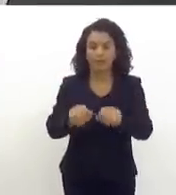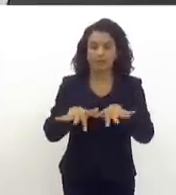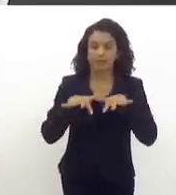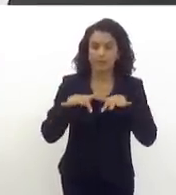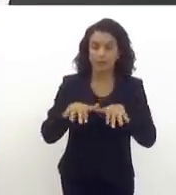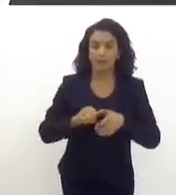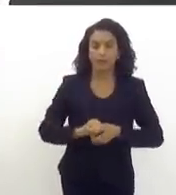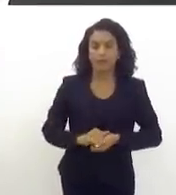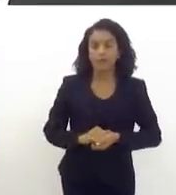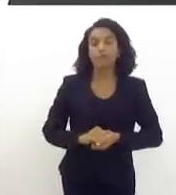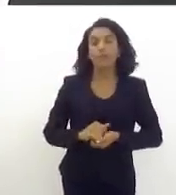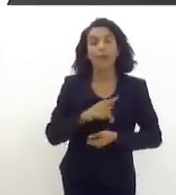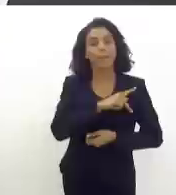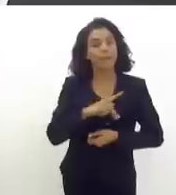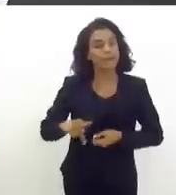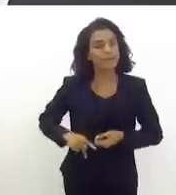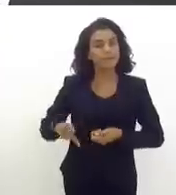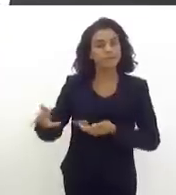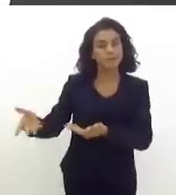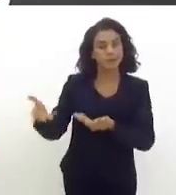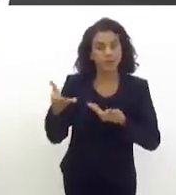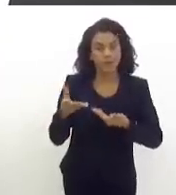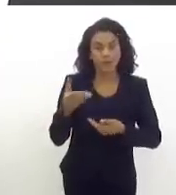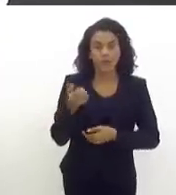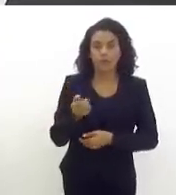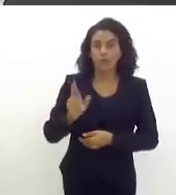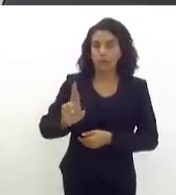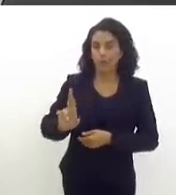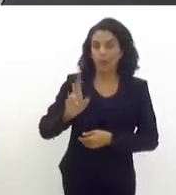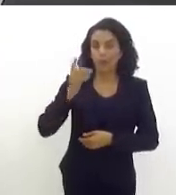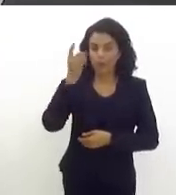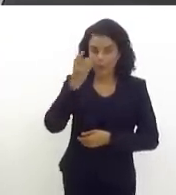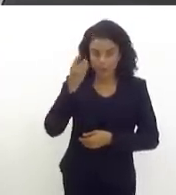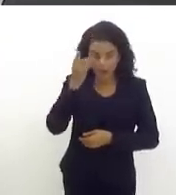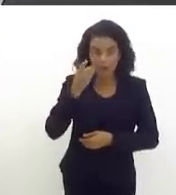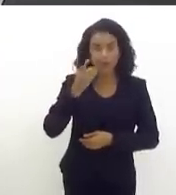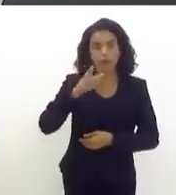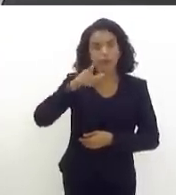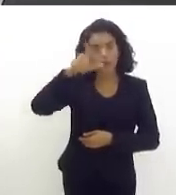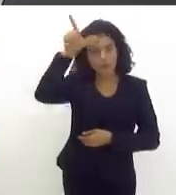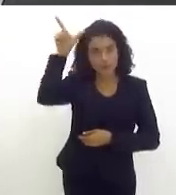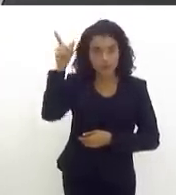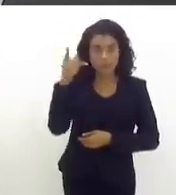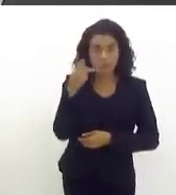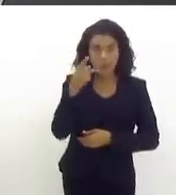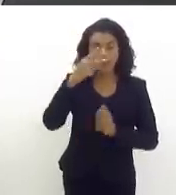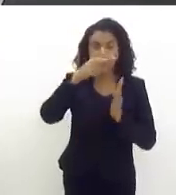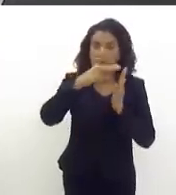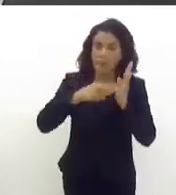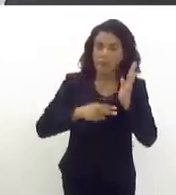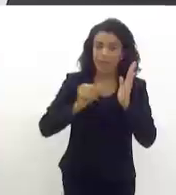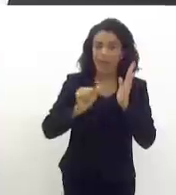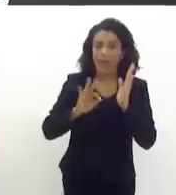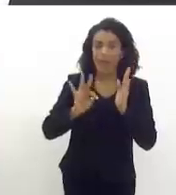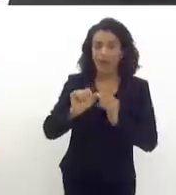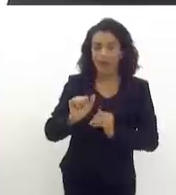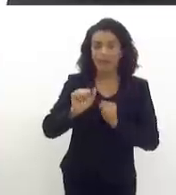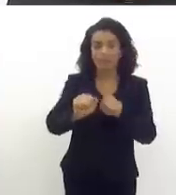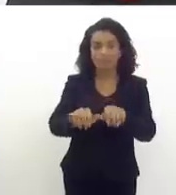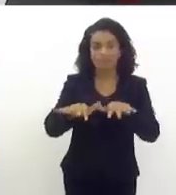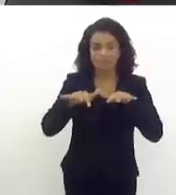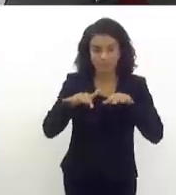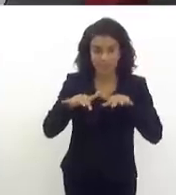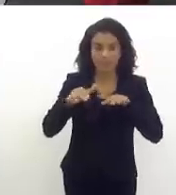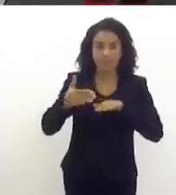sessão a presidência convida o senhor Deputado Luiz Paulo para fazer a leitura da ata da sessão